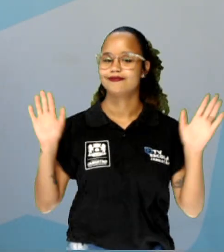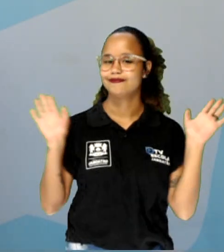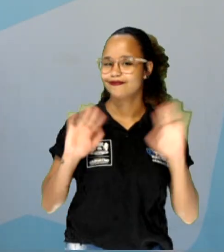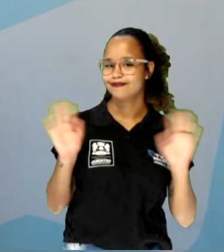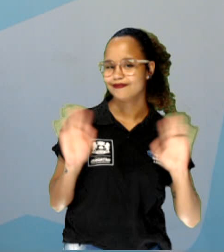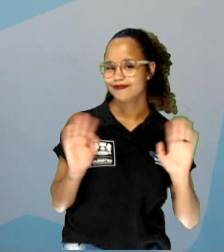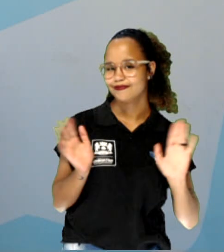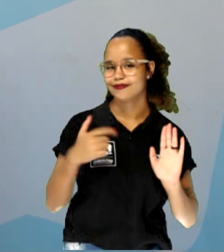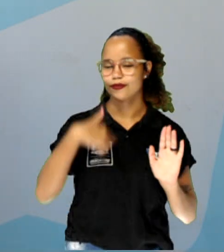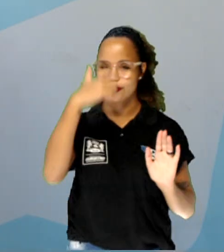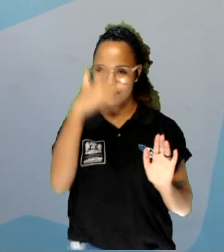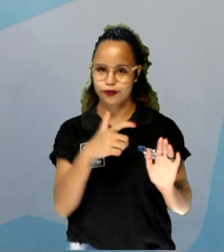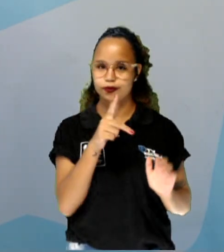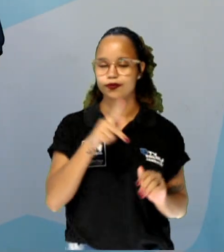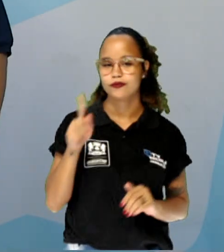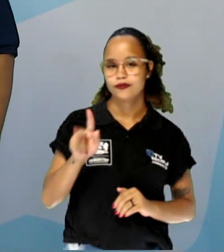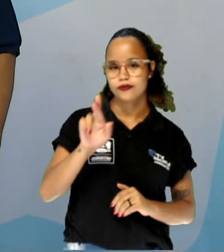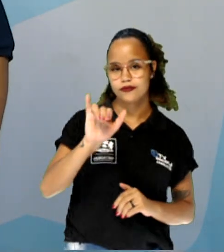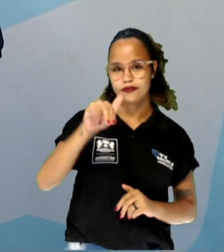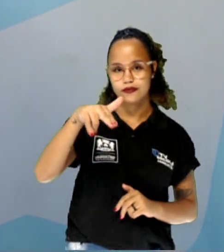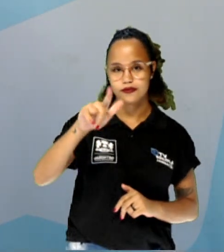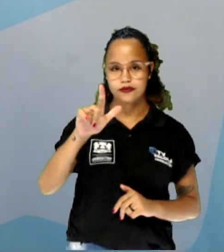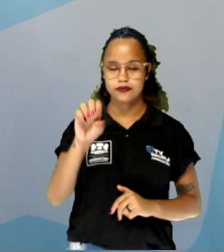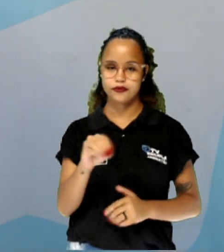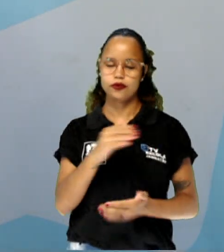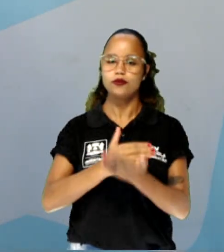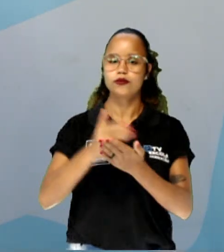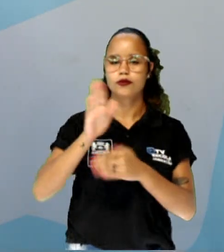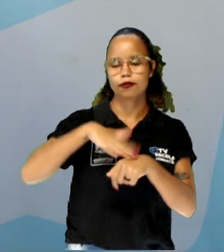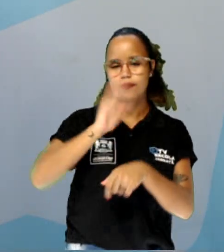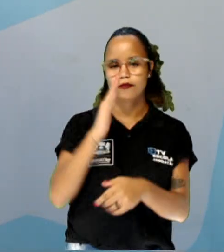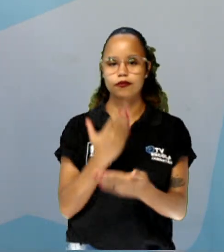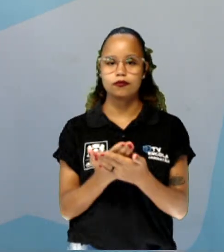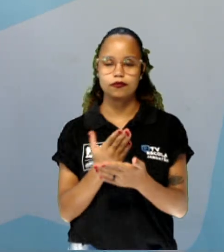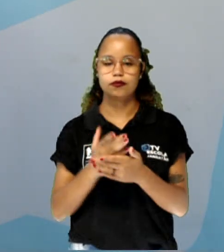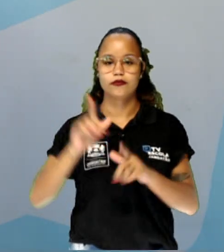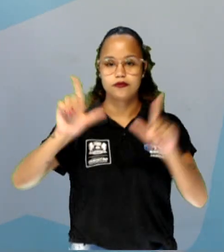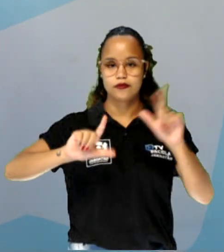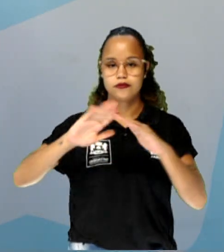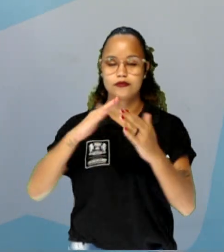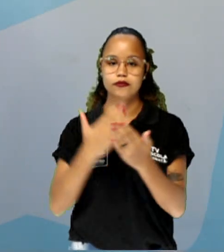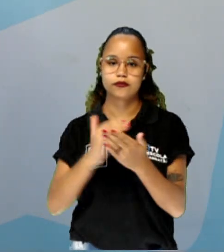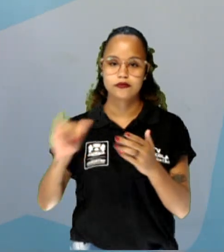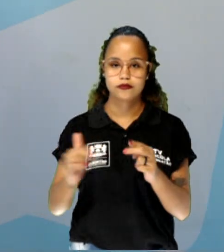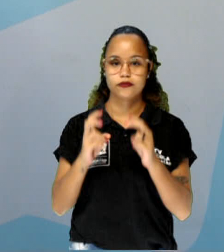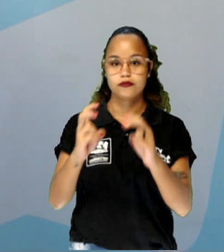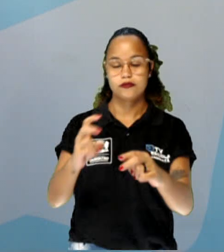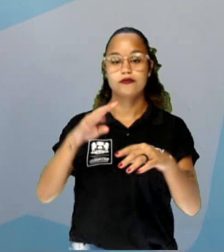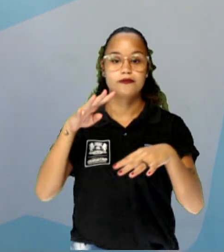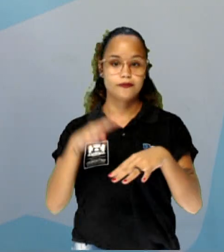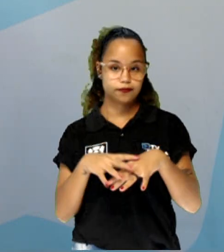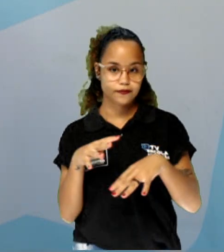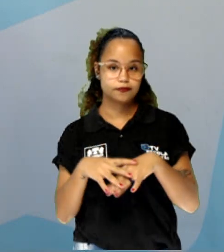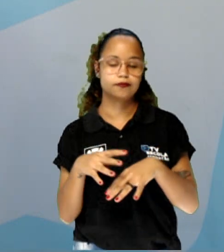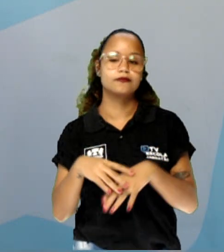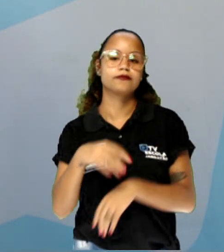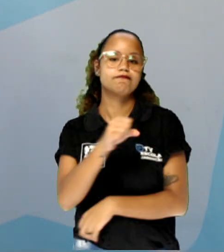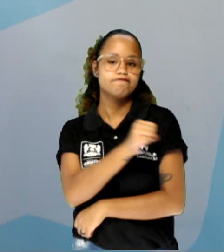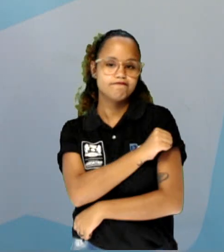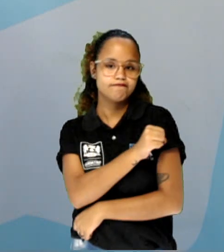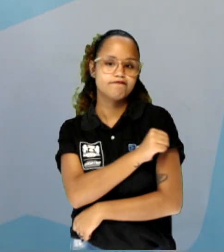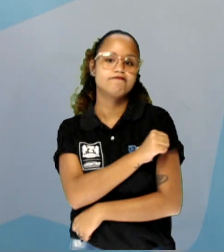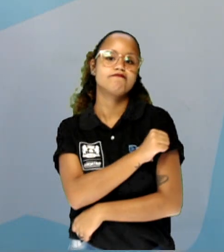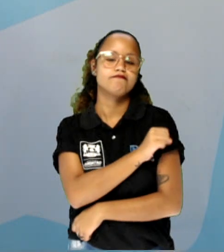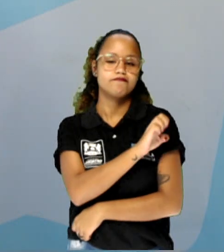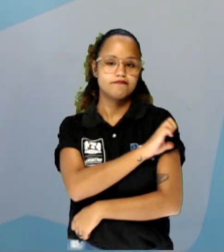Olá, minha gente, aqui é o professor Rinaldo Beltrão. Vamos começar mais uma aula do TV Escola Jaboatão, Matemática, do 8º ano